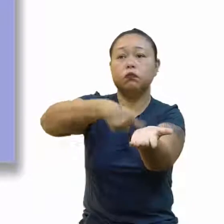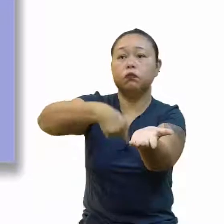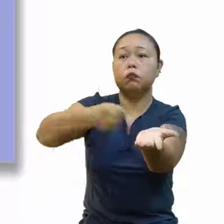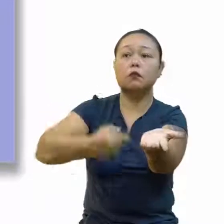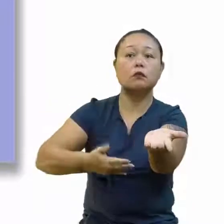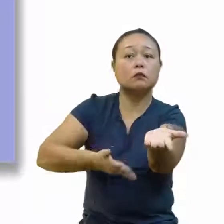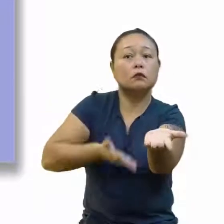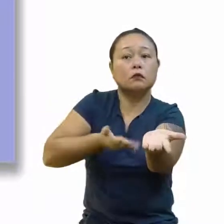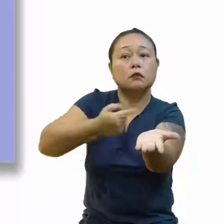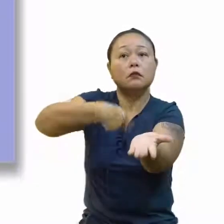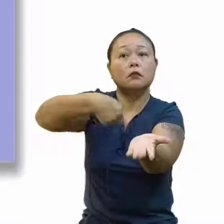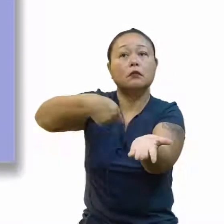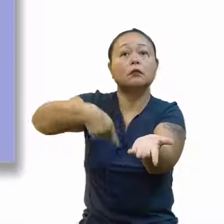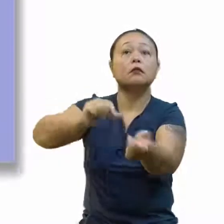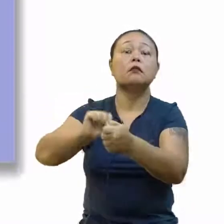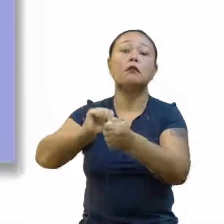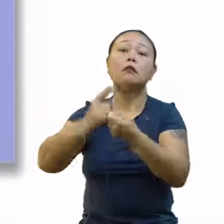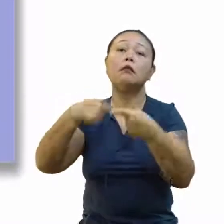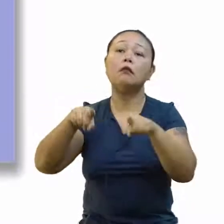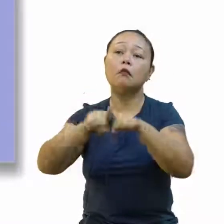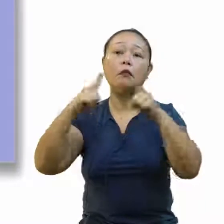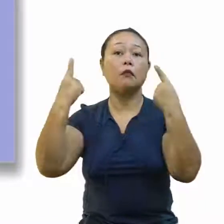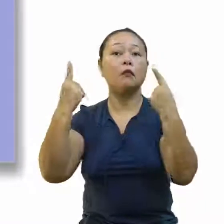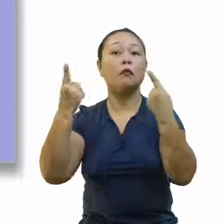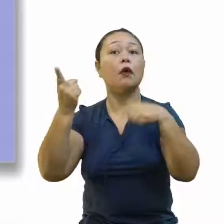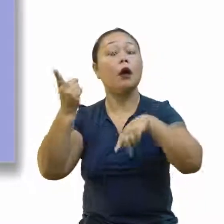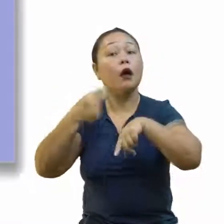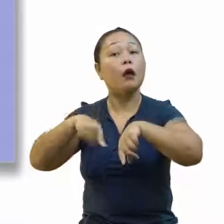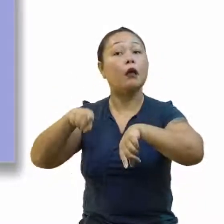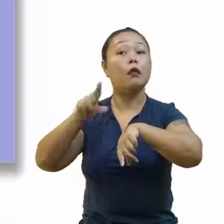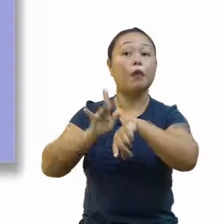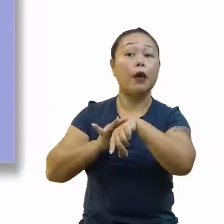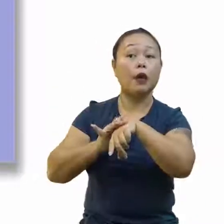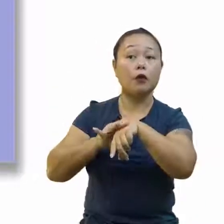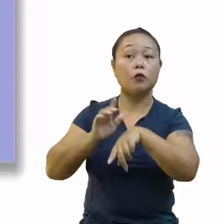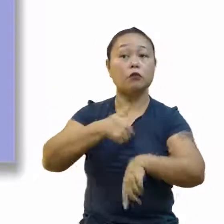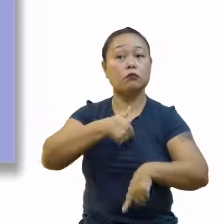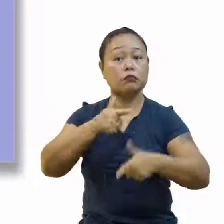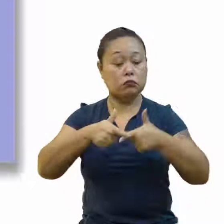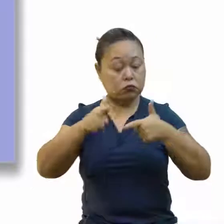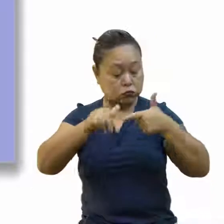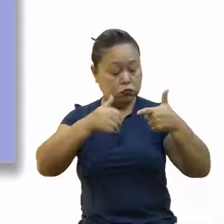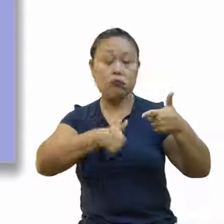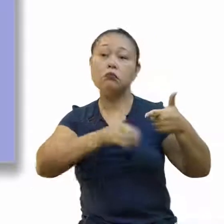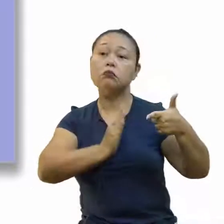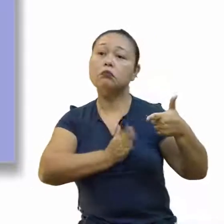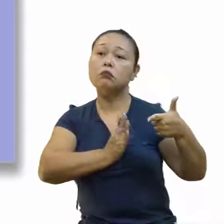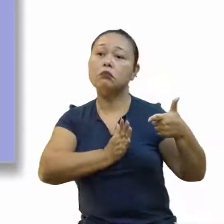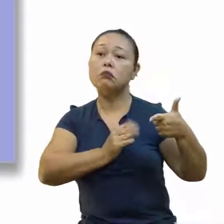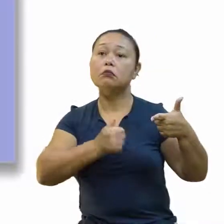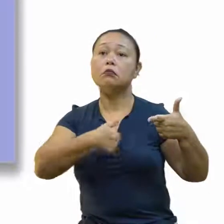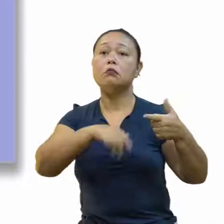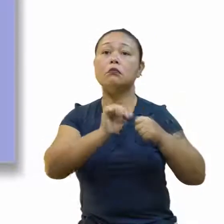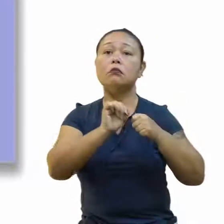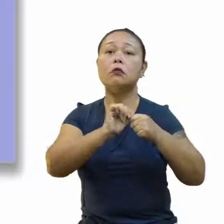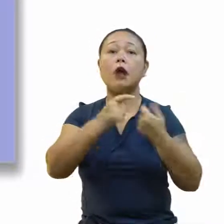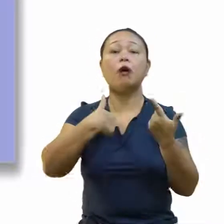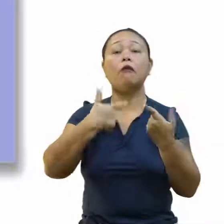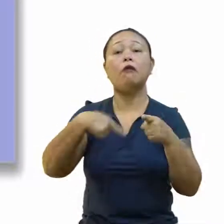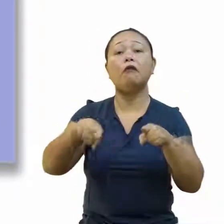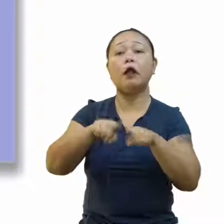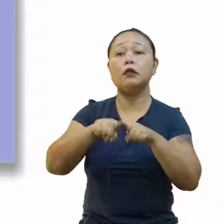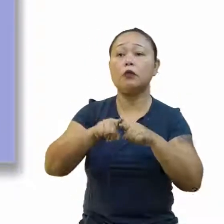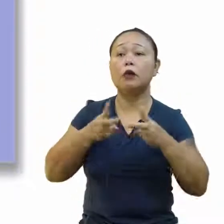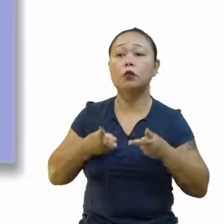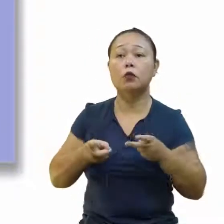arterial. Vamos falar também sobre as doenças cardiovasculares. Vamos falar um pouquinho do câncer. E